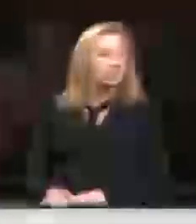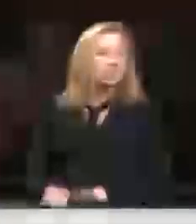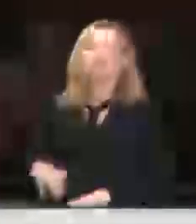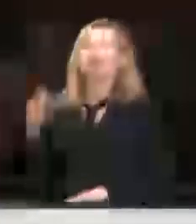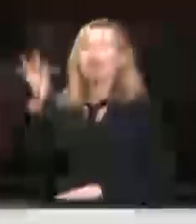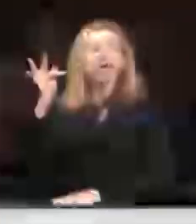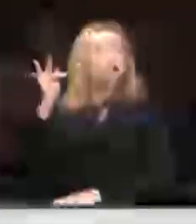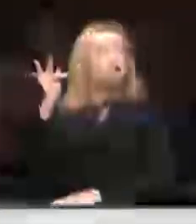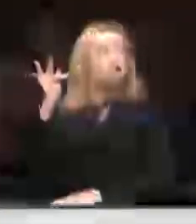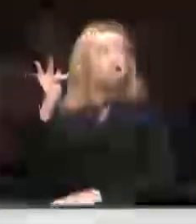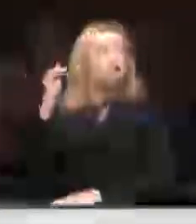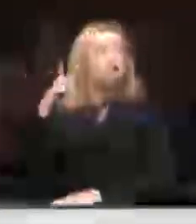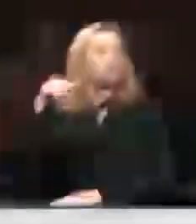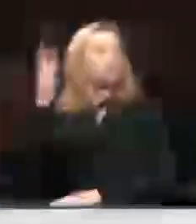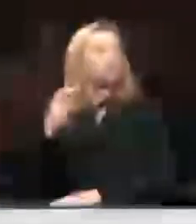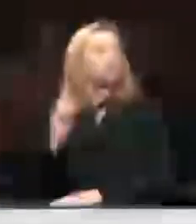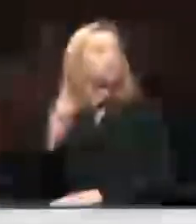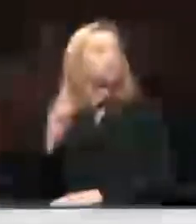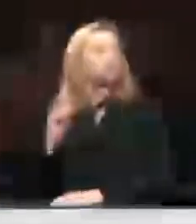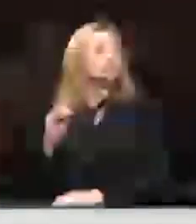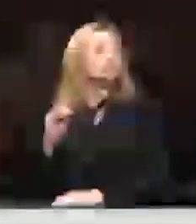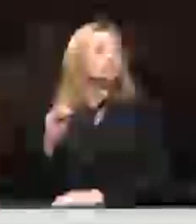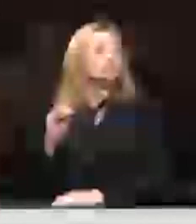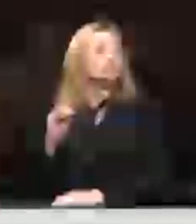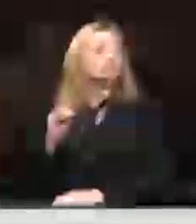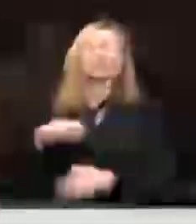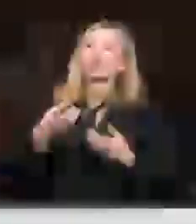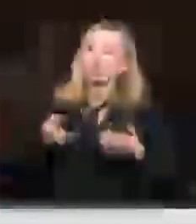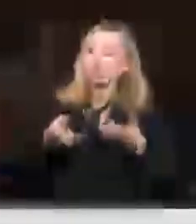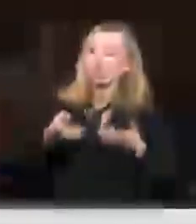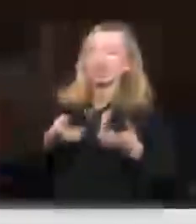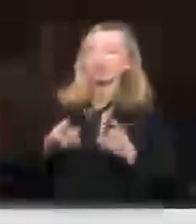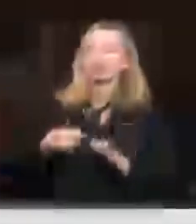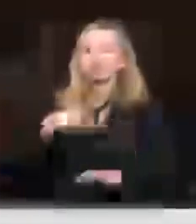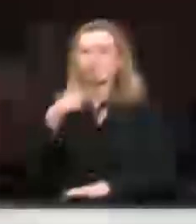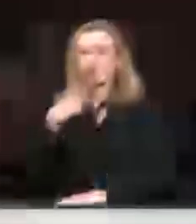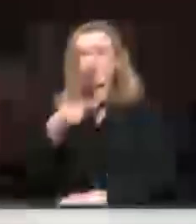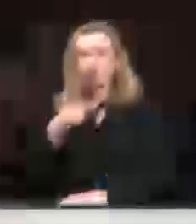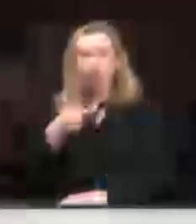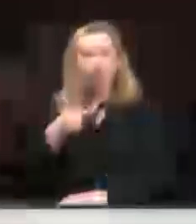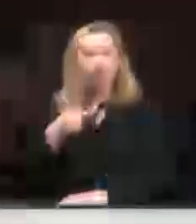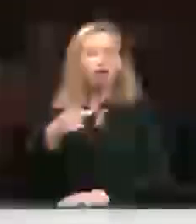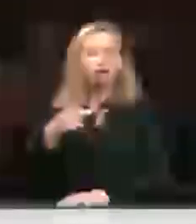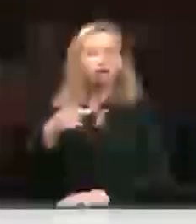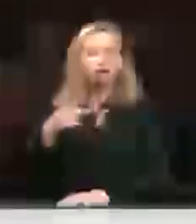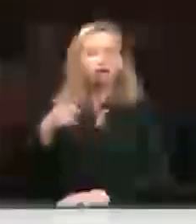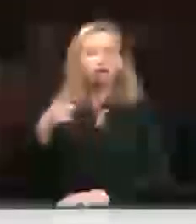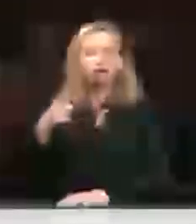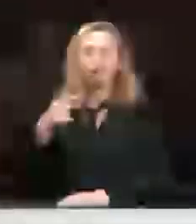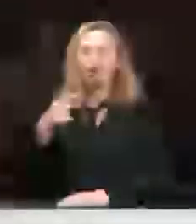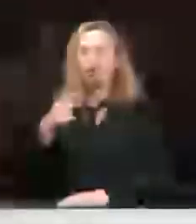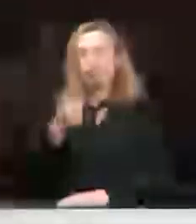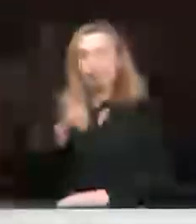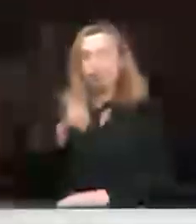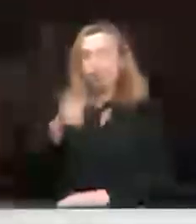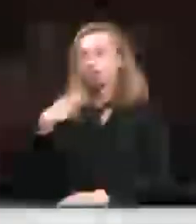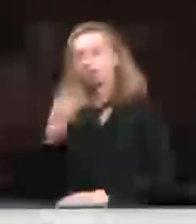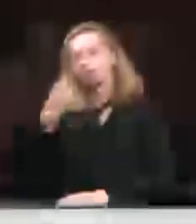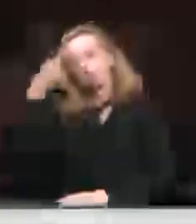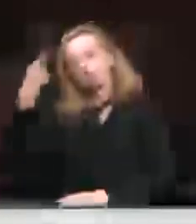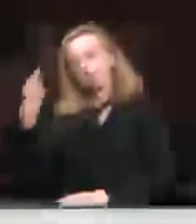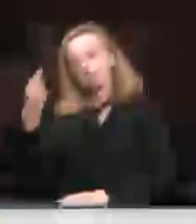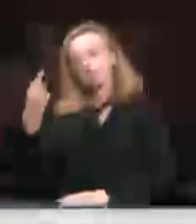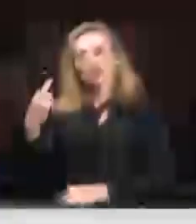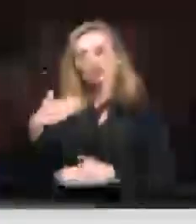Serafini, eu também quero aqui trazer um pouco das minhas reflexões ao plenário sobre